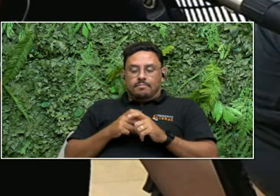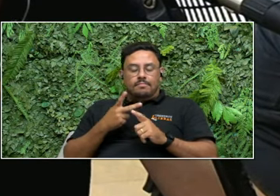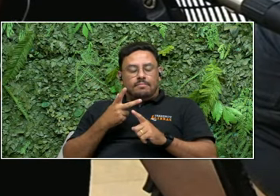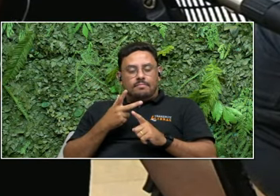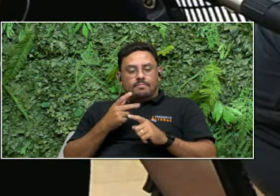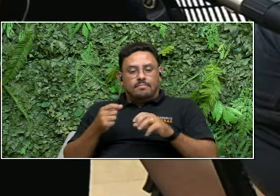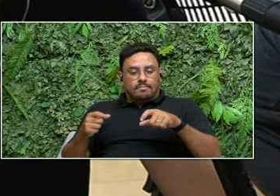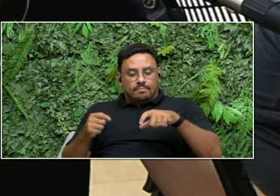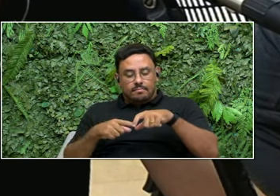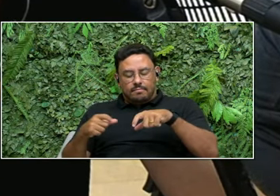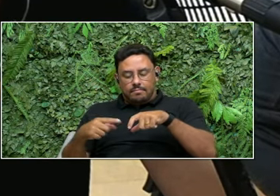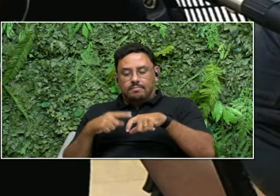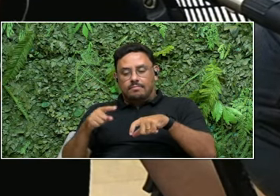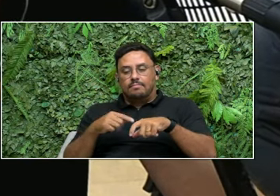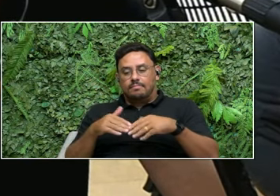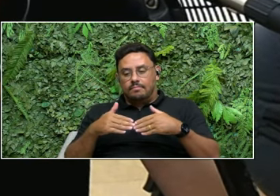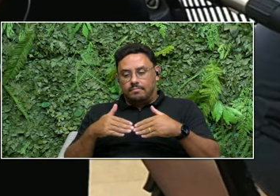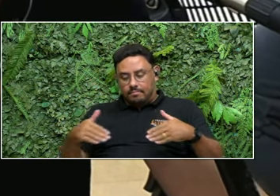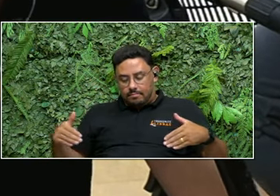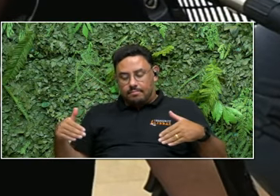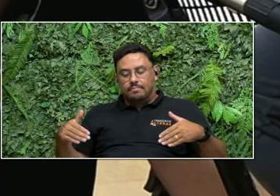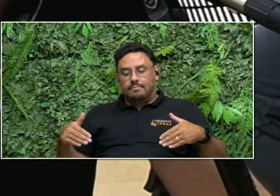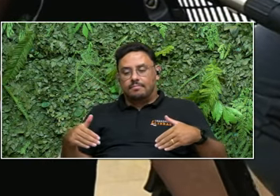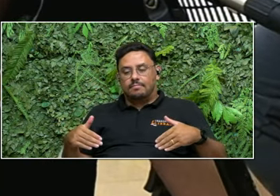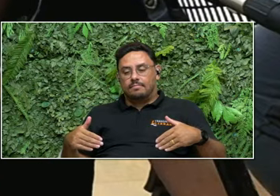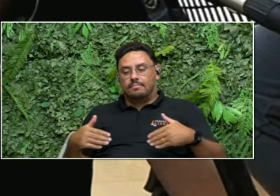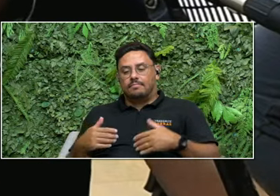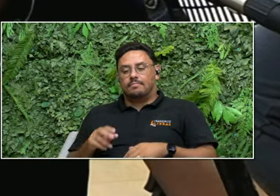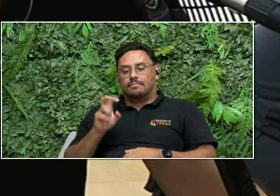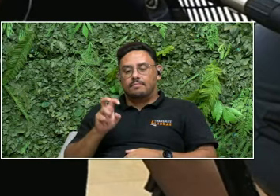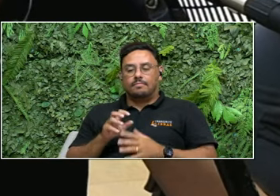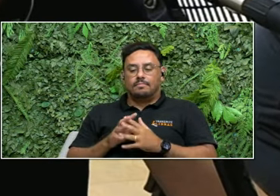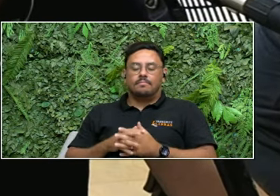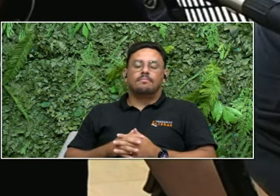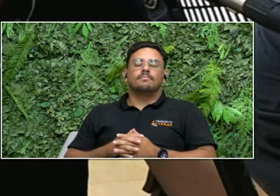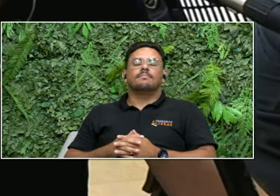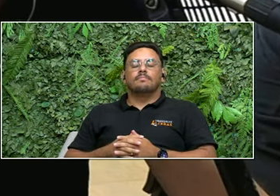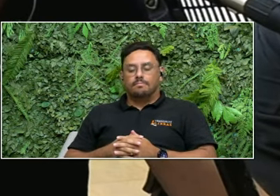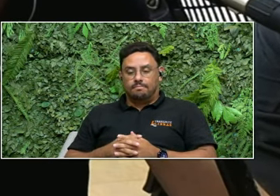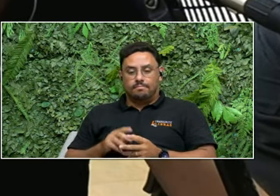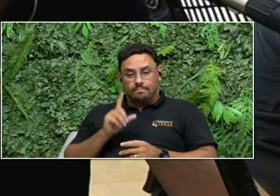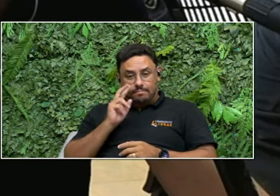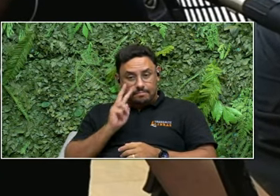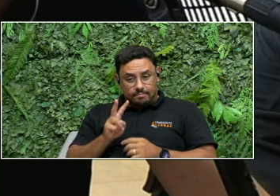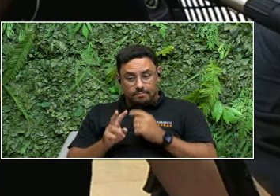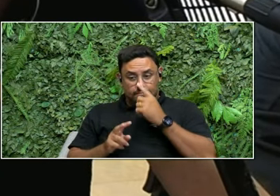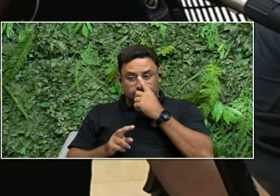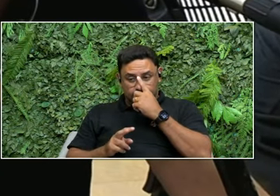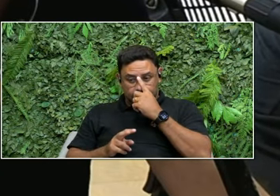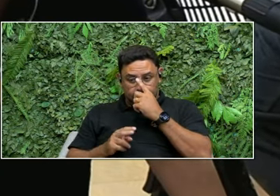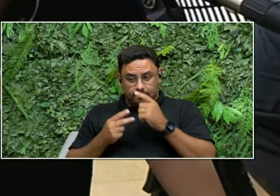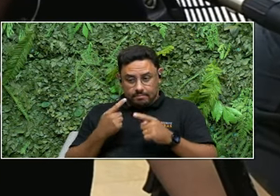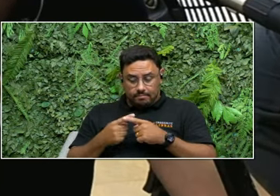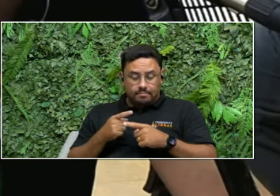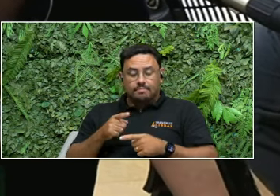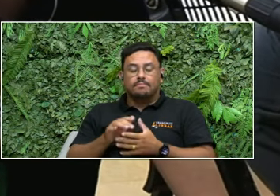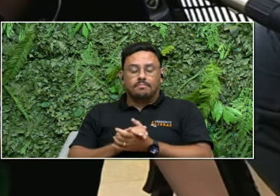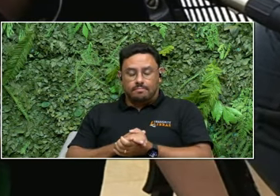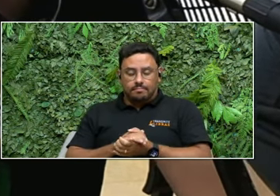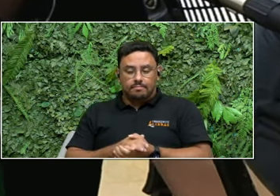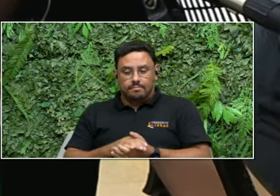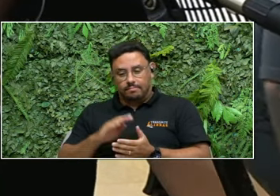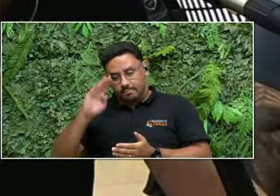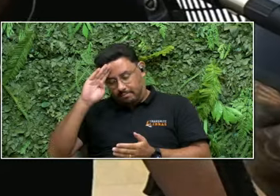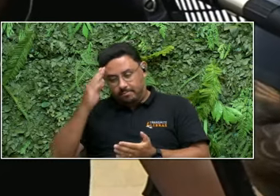dos adversários é sempre com ele em cima da linha deitado em cima da linha cinco e e olha porque tô tô tô